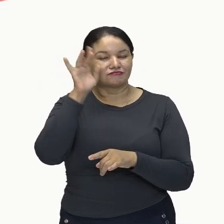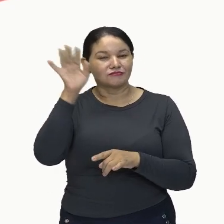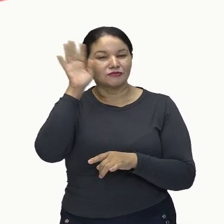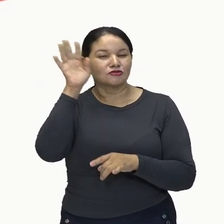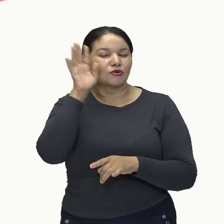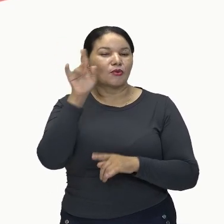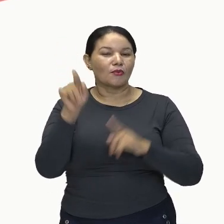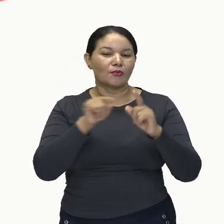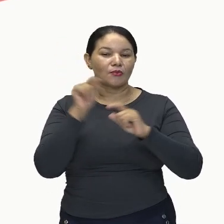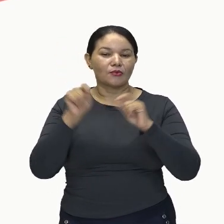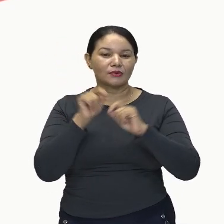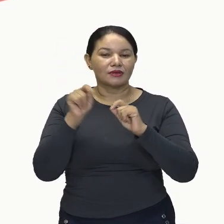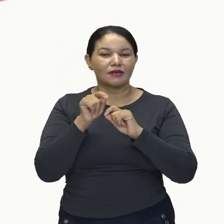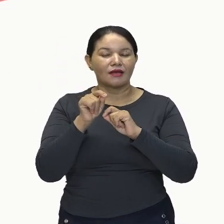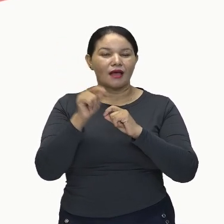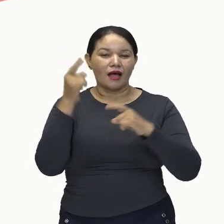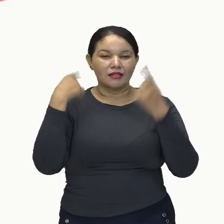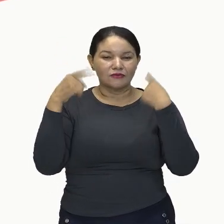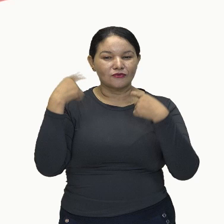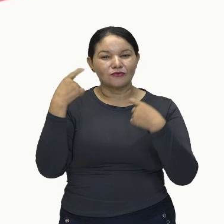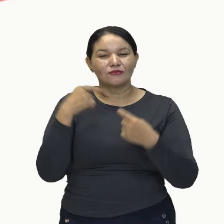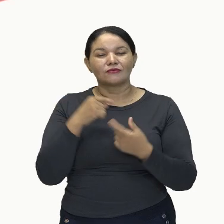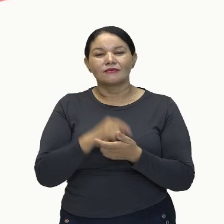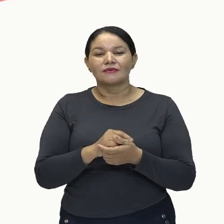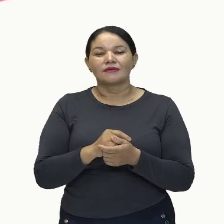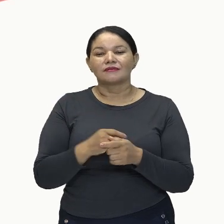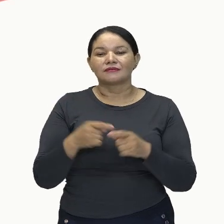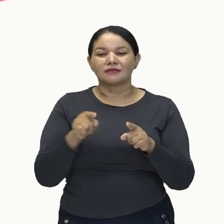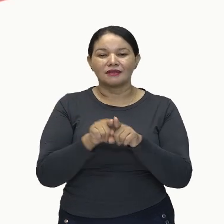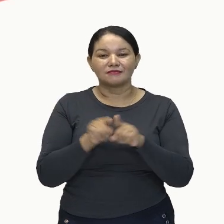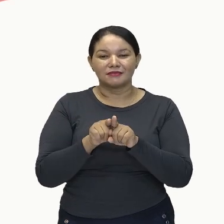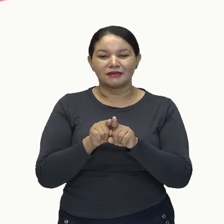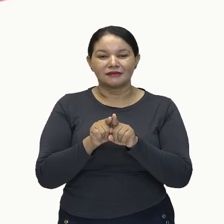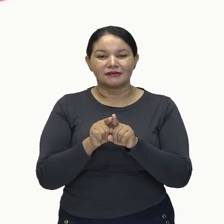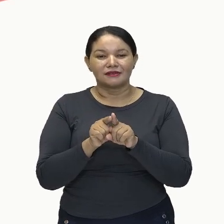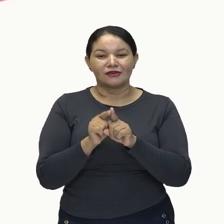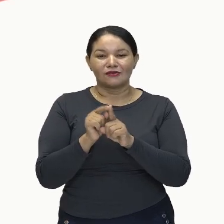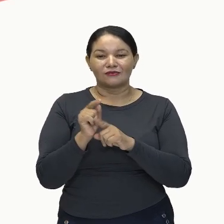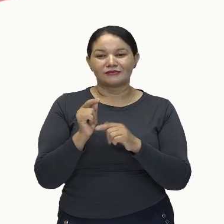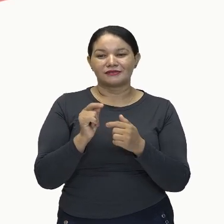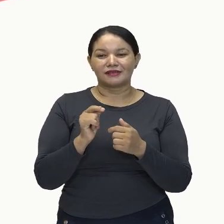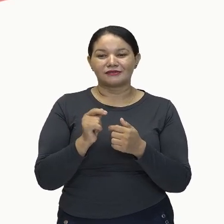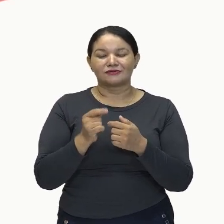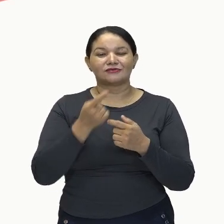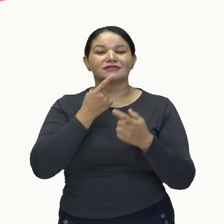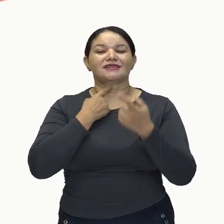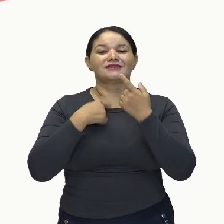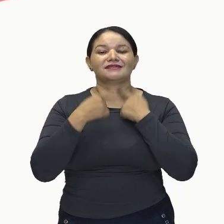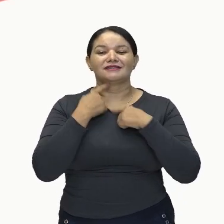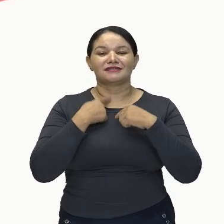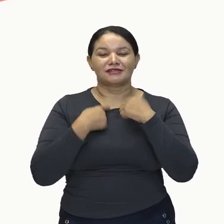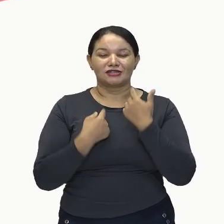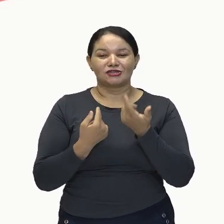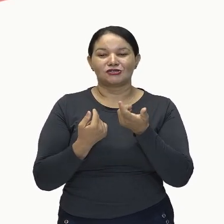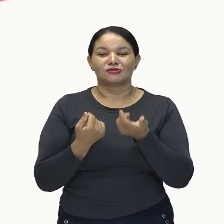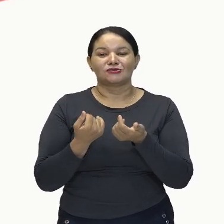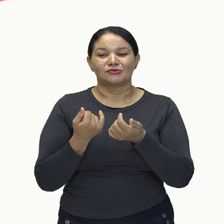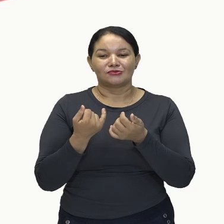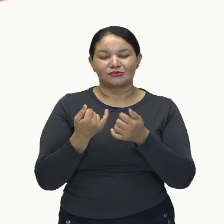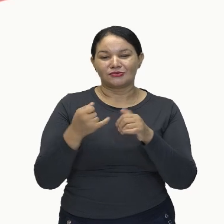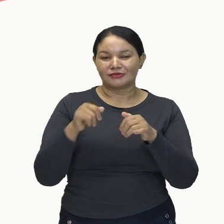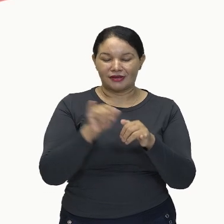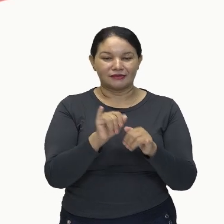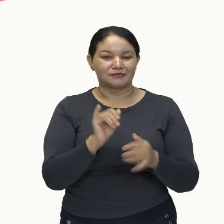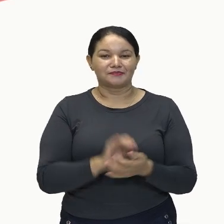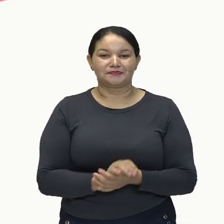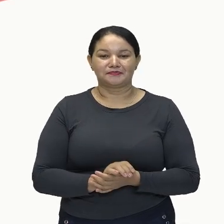O sonho, a loucura e os impulsos sexuais que vêm lá da psicanálise também. Os